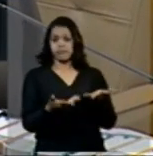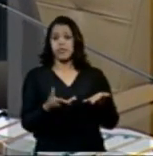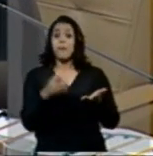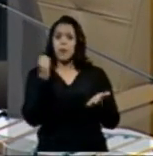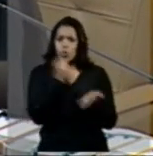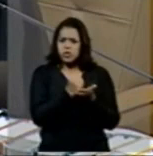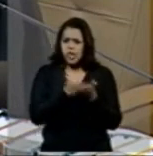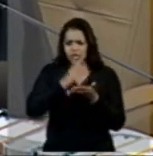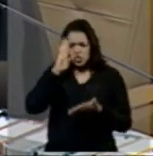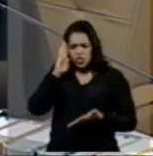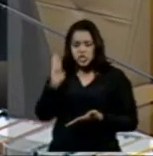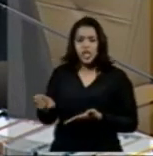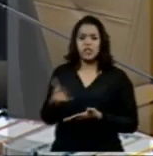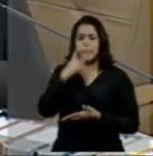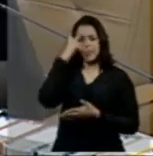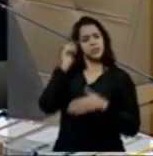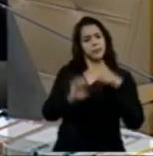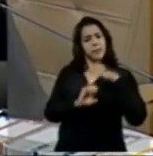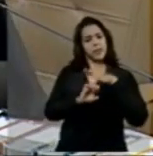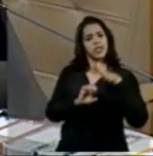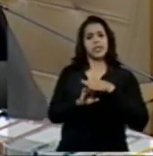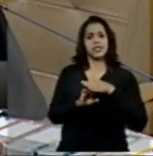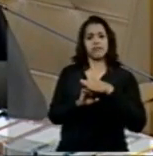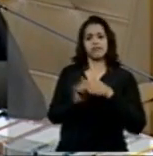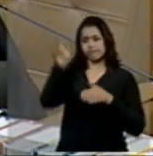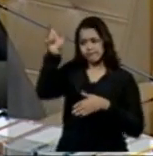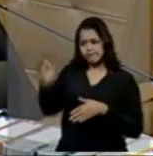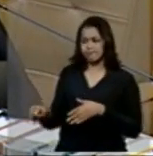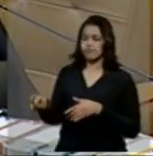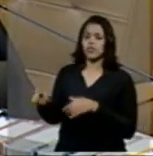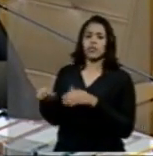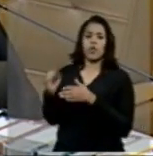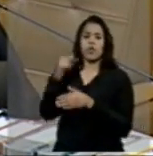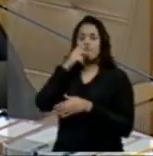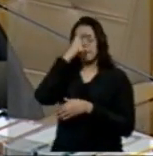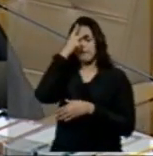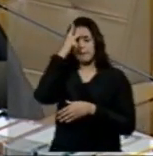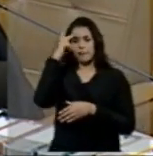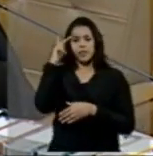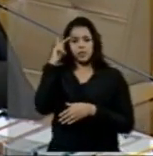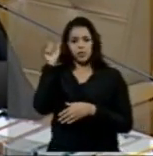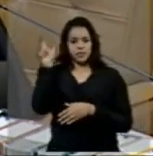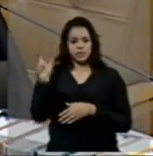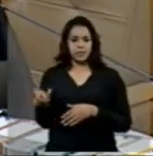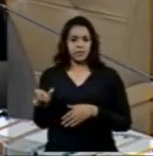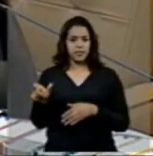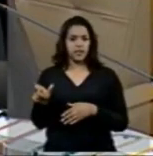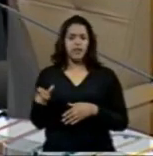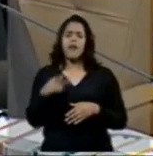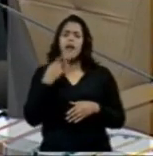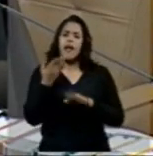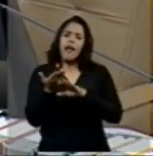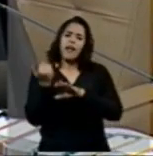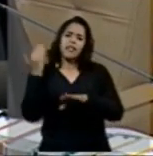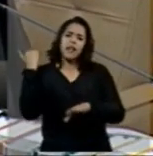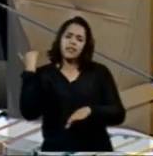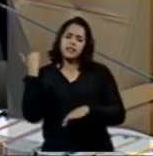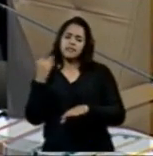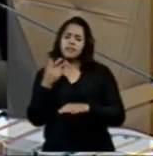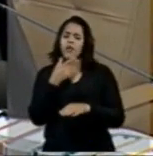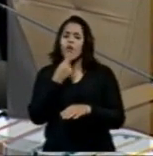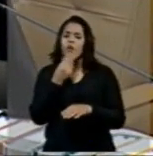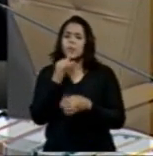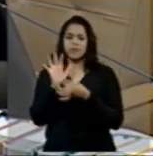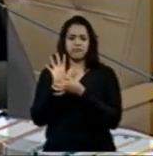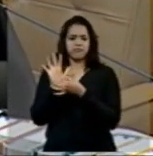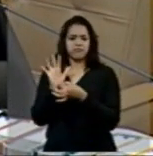diretamente por seu próprio titular, o trabalhador. Afinal, Carnelucci, lá atrás, já dizia que o trabalho nada